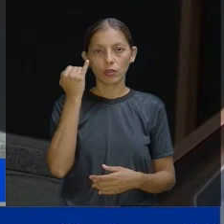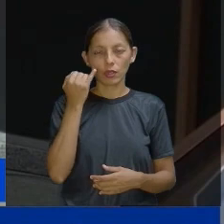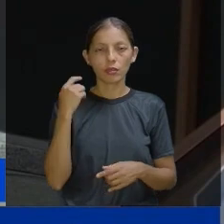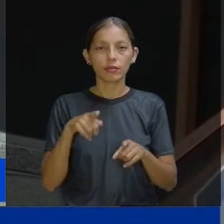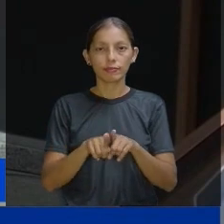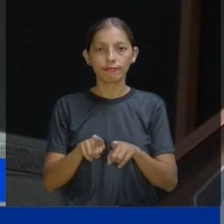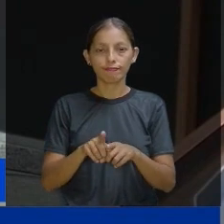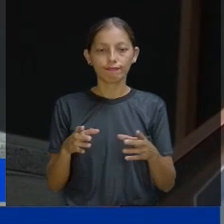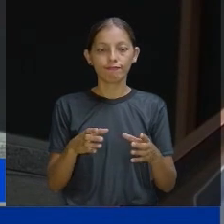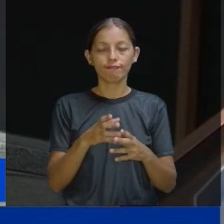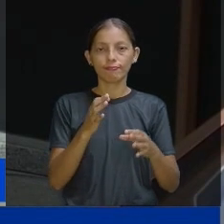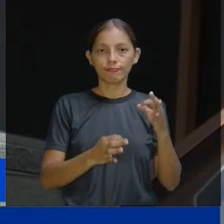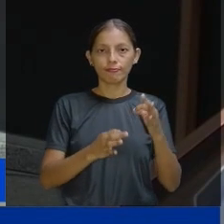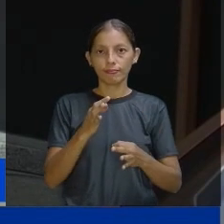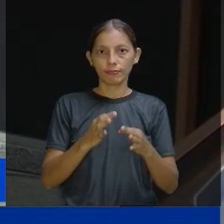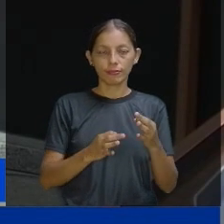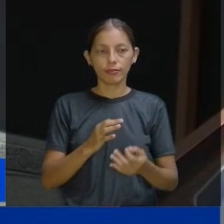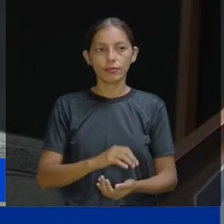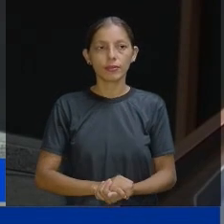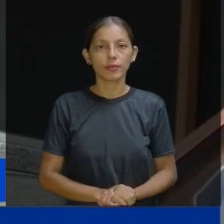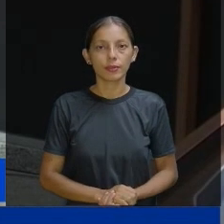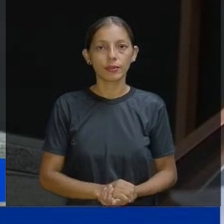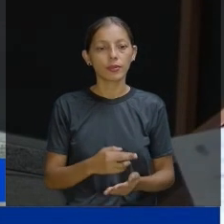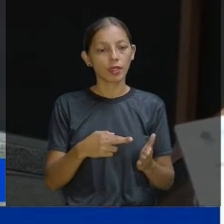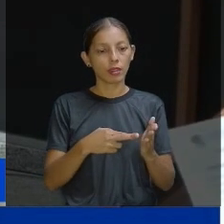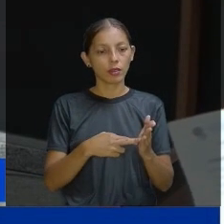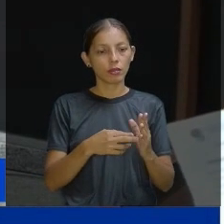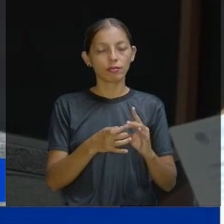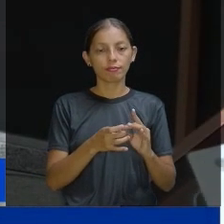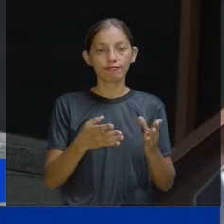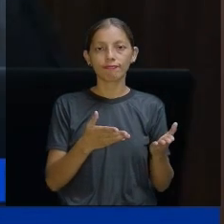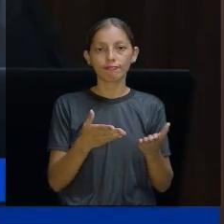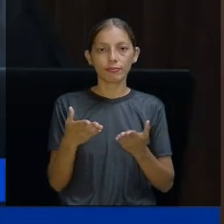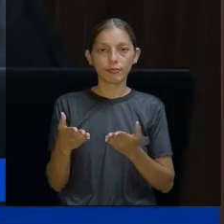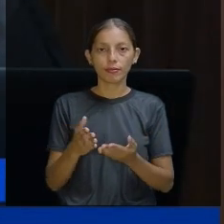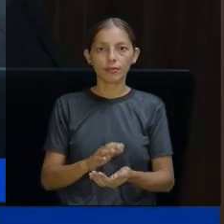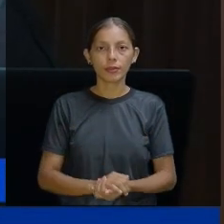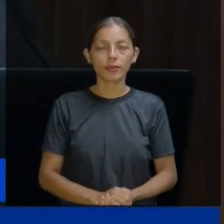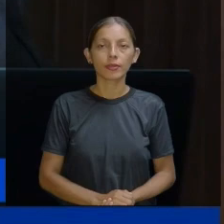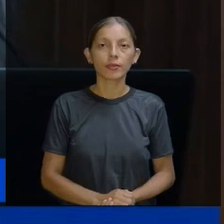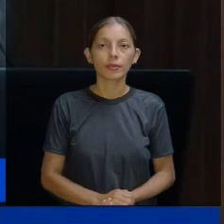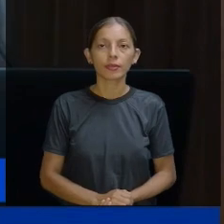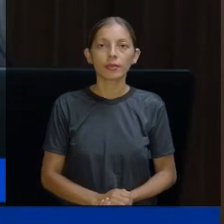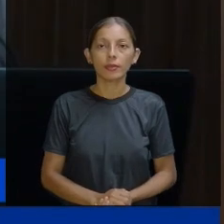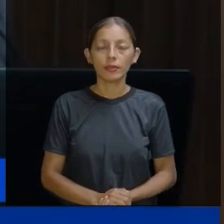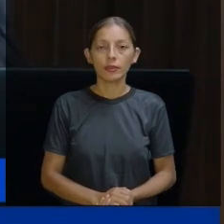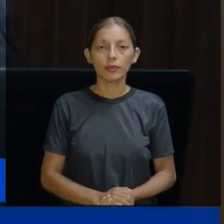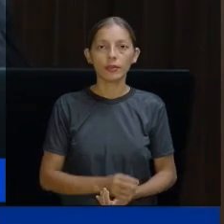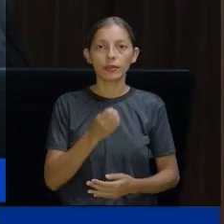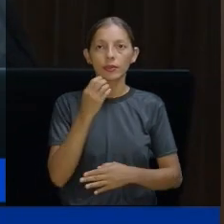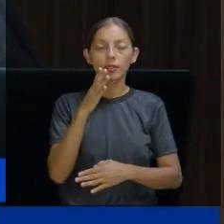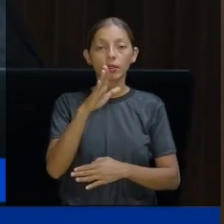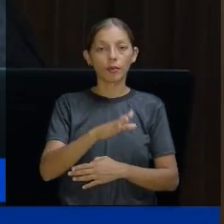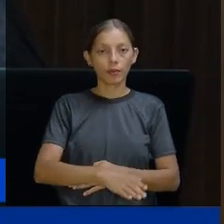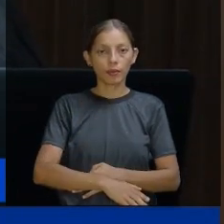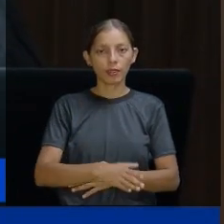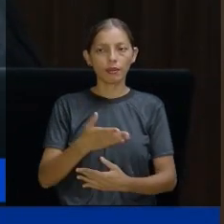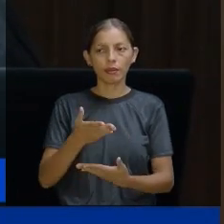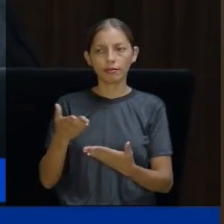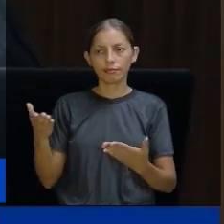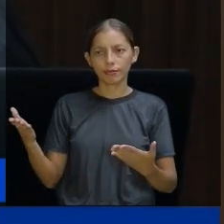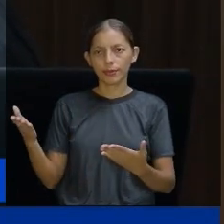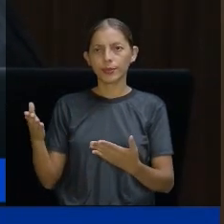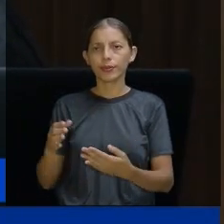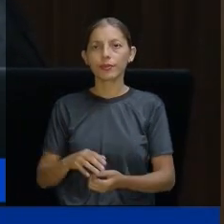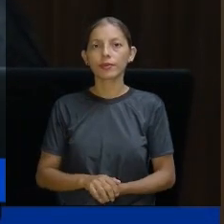ilustre relator, boa tarde, Vossa Excelência está com a palavra. Boa tarde, presidente. Boa tarde a todos os pares, a senhora